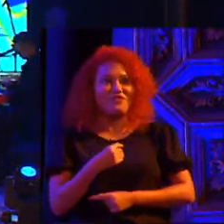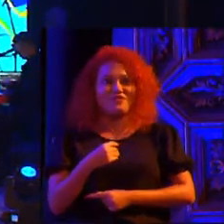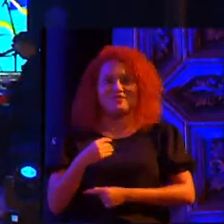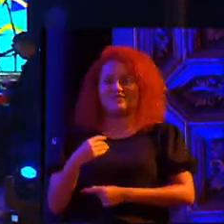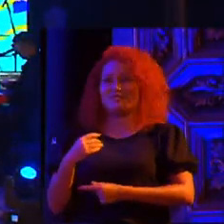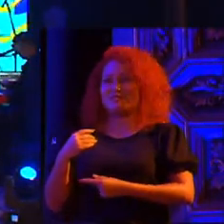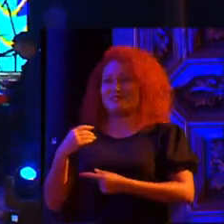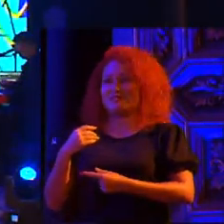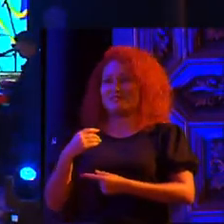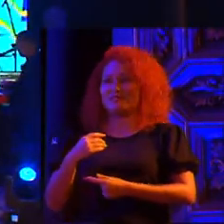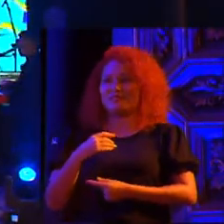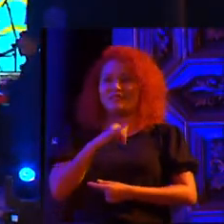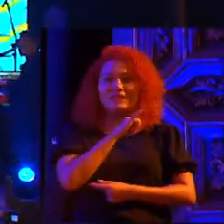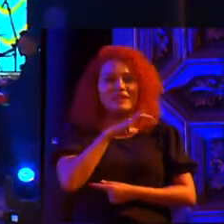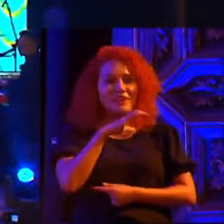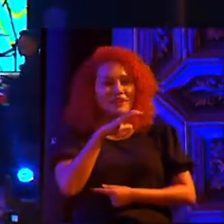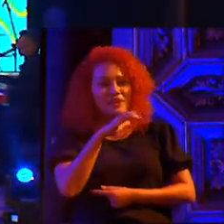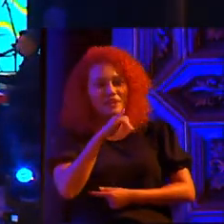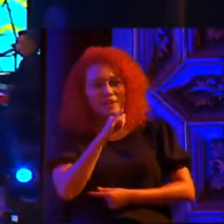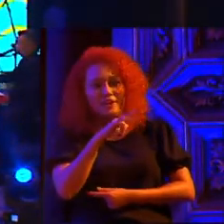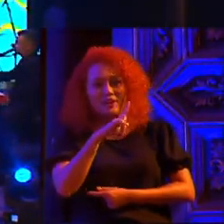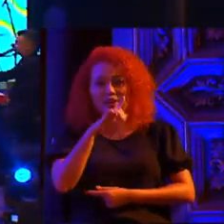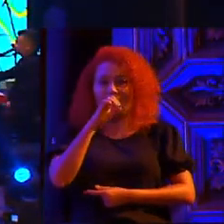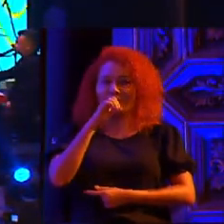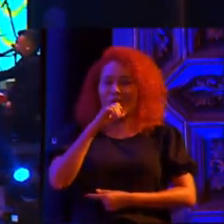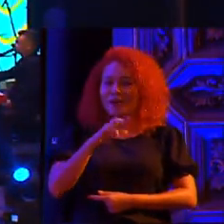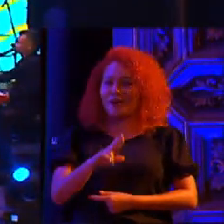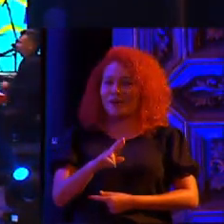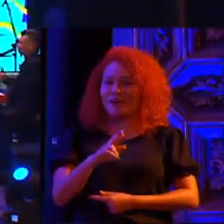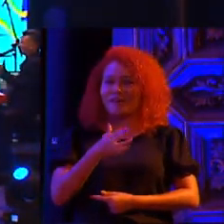musicais, Igor Capela, Anderson Dourado,